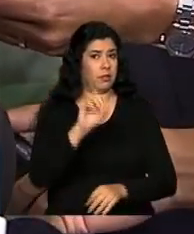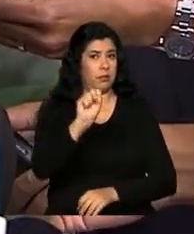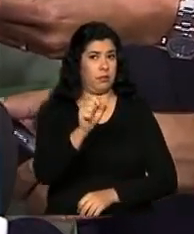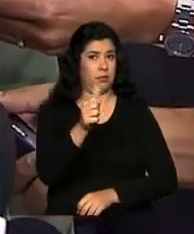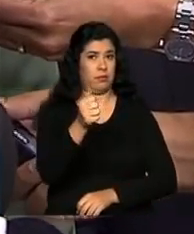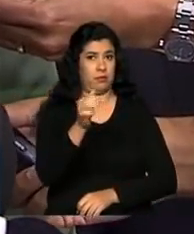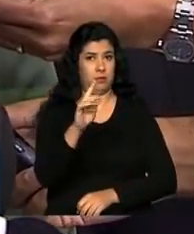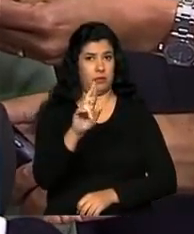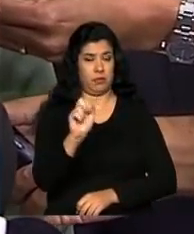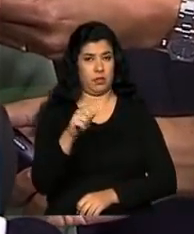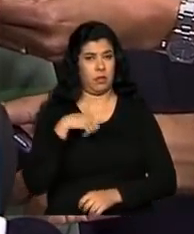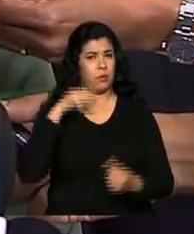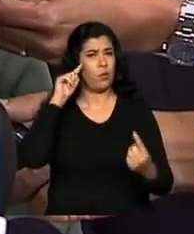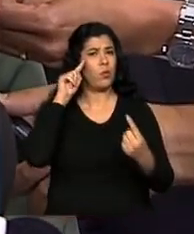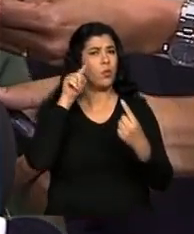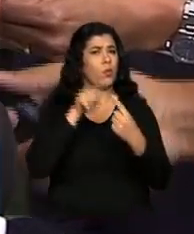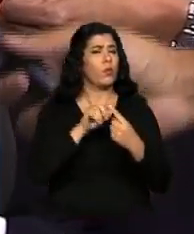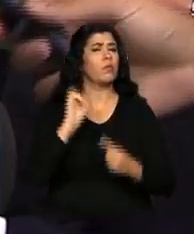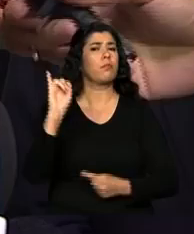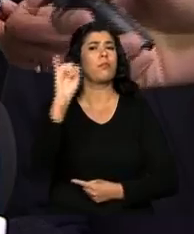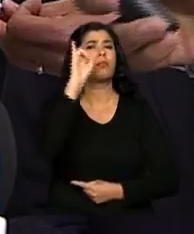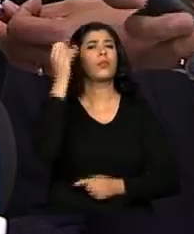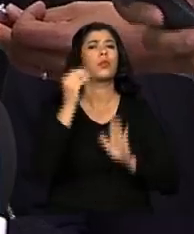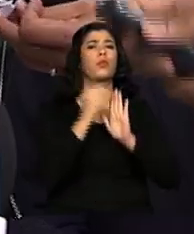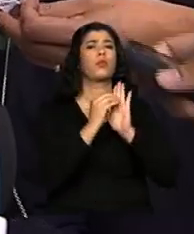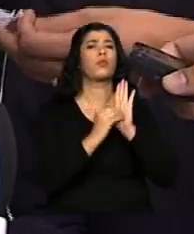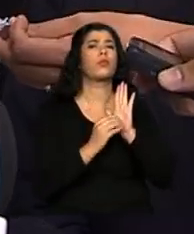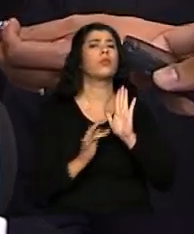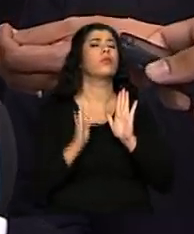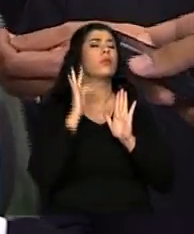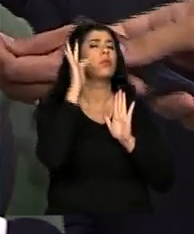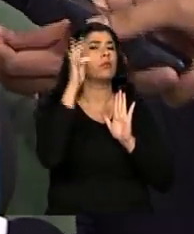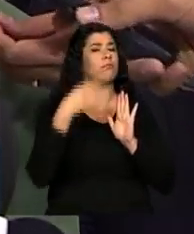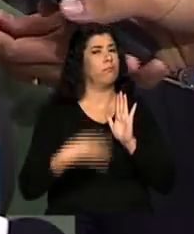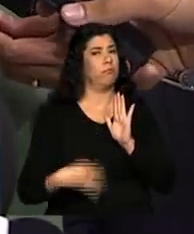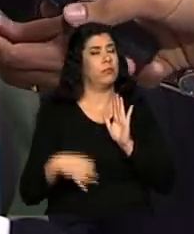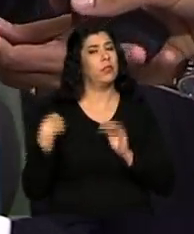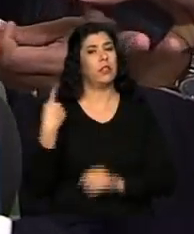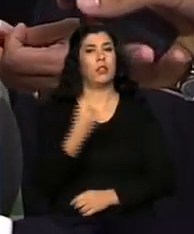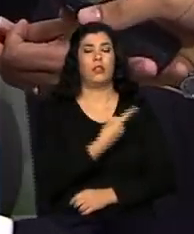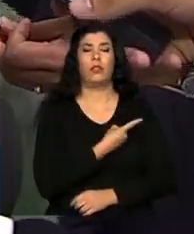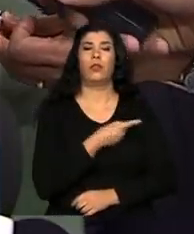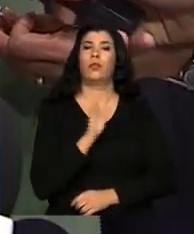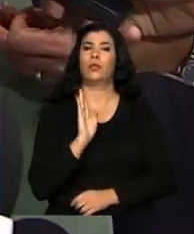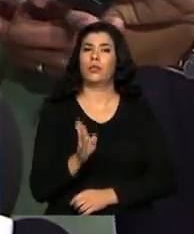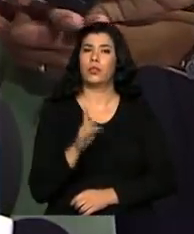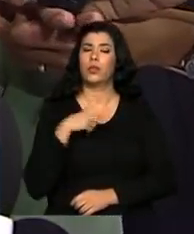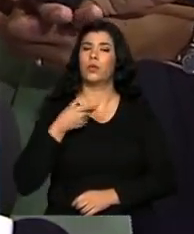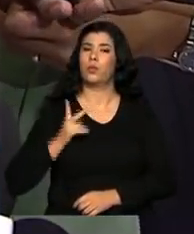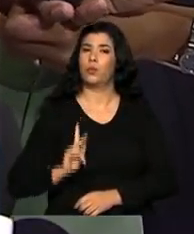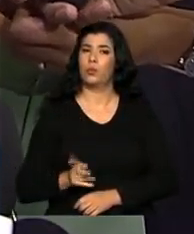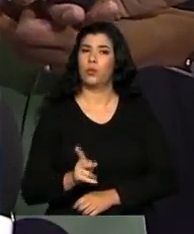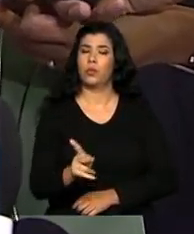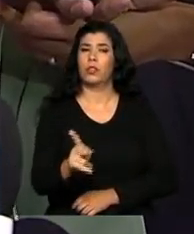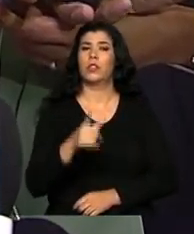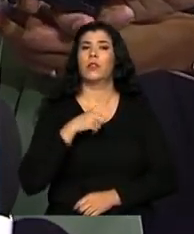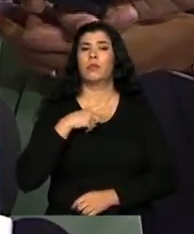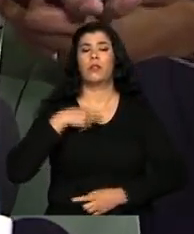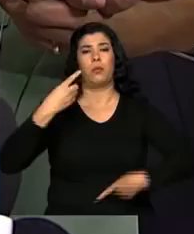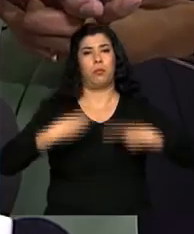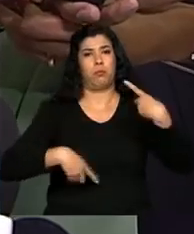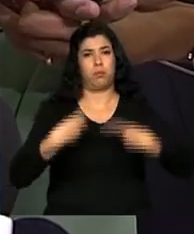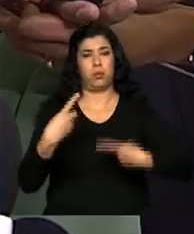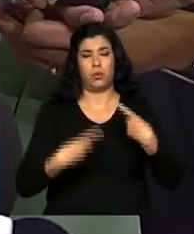é um dos pontos fundamentais na agenda de futuro. Com ele, nós mantemos a